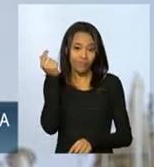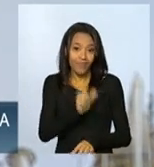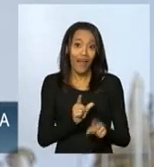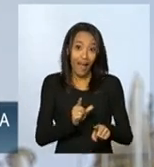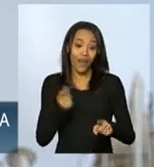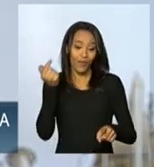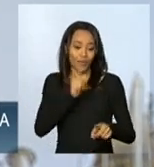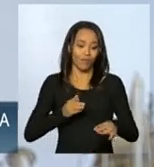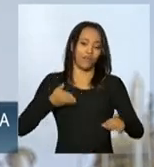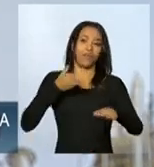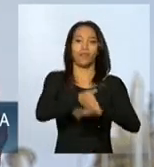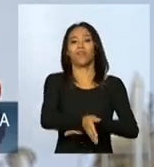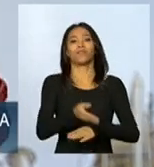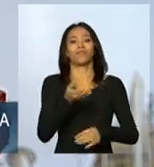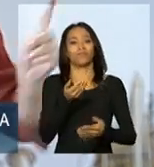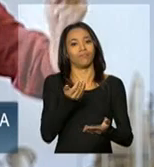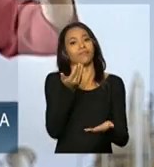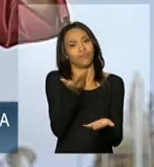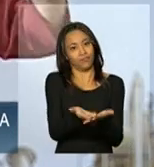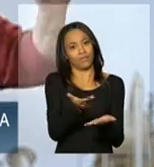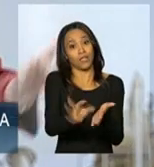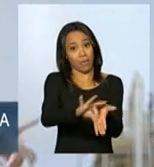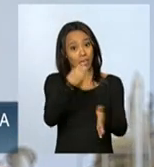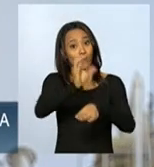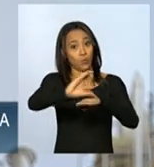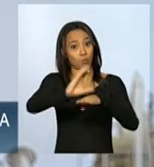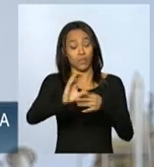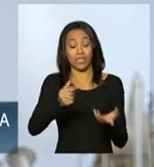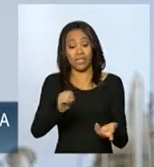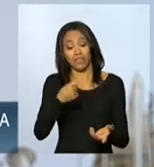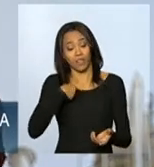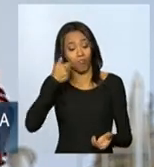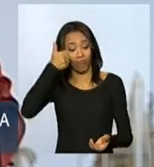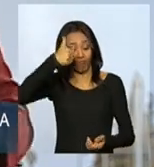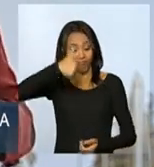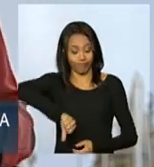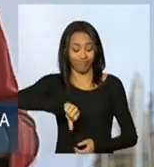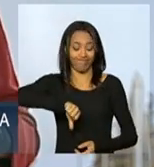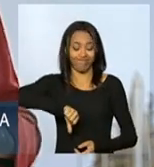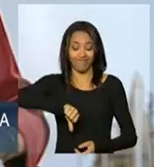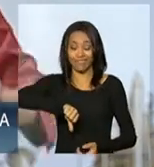curso. Mas aí, vamos supor que você não entrou. Daí